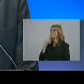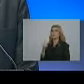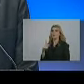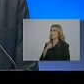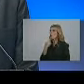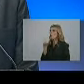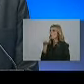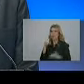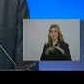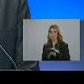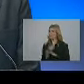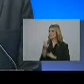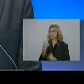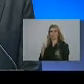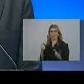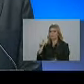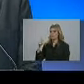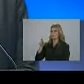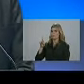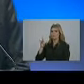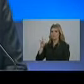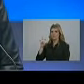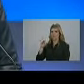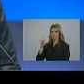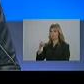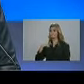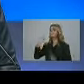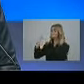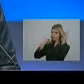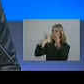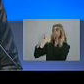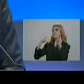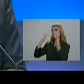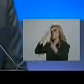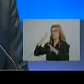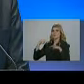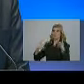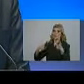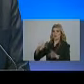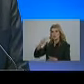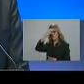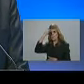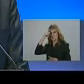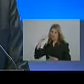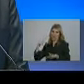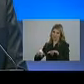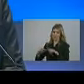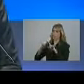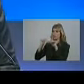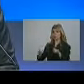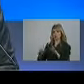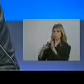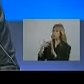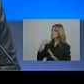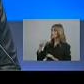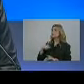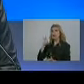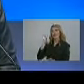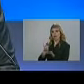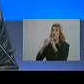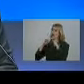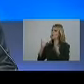recursos em caixa na previdência, o que gera muita preocupação aos nossos servidores. Então é muito importante que a gente reconheça essa realidade